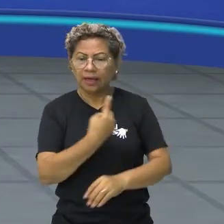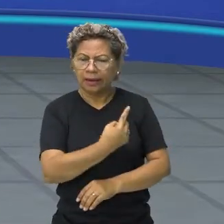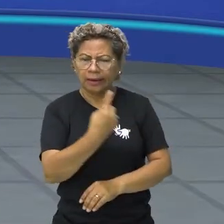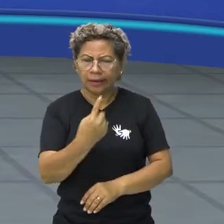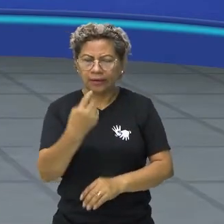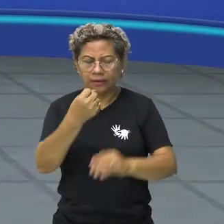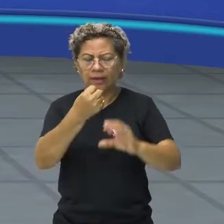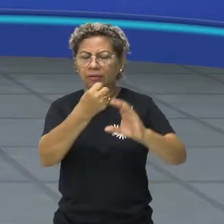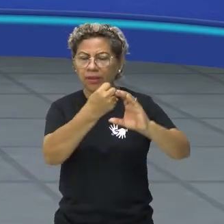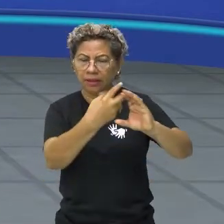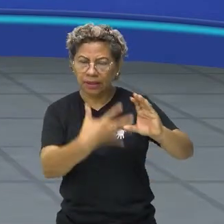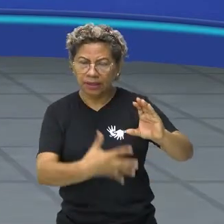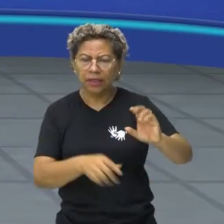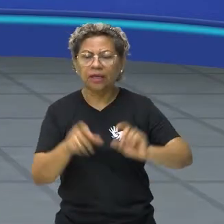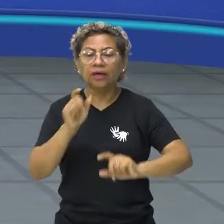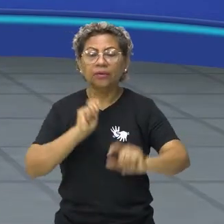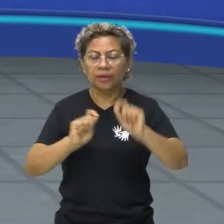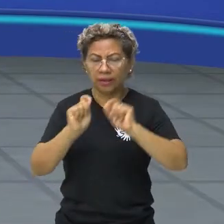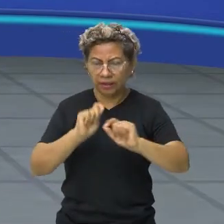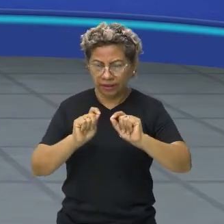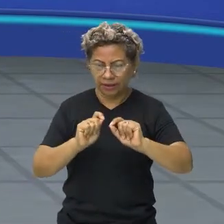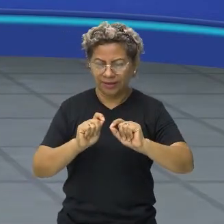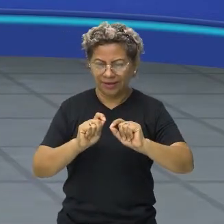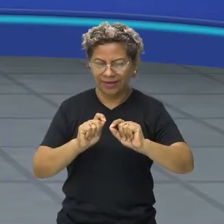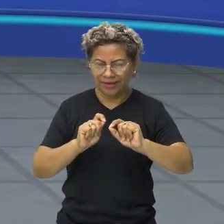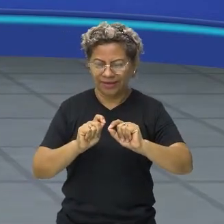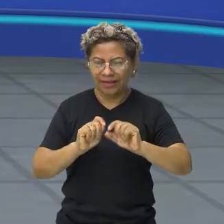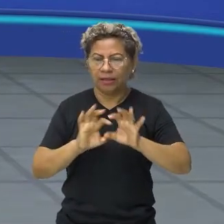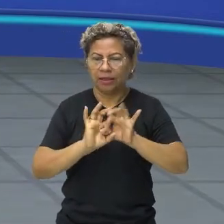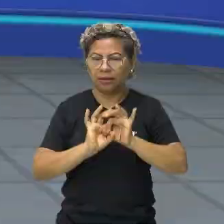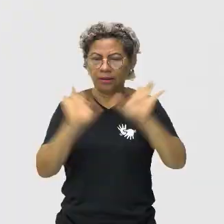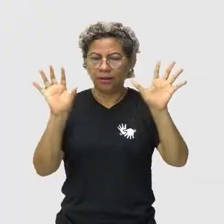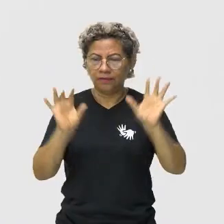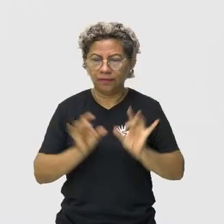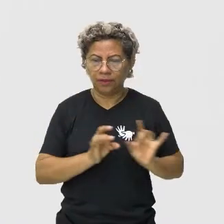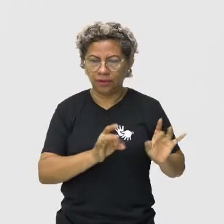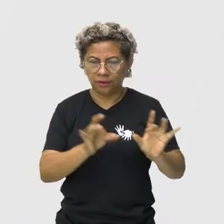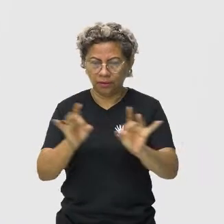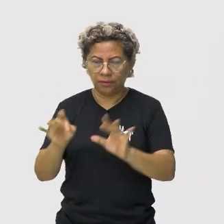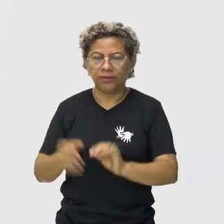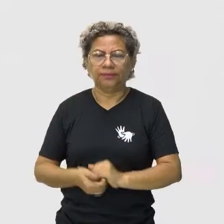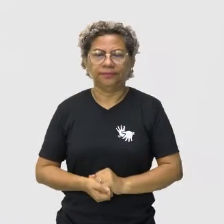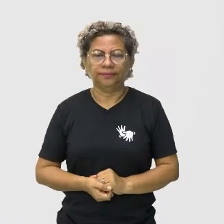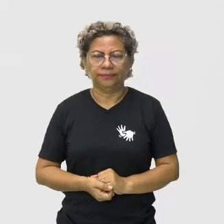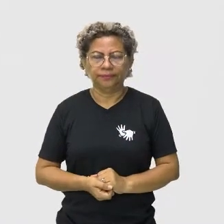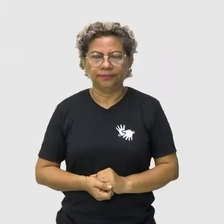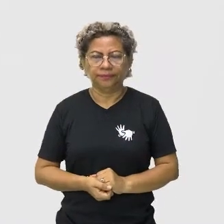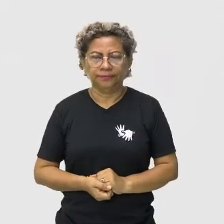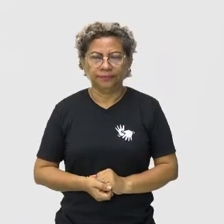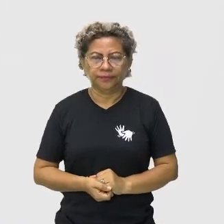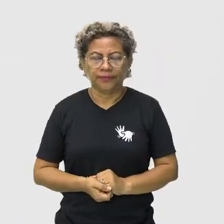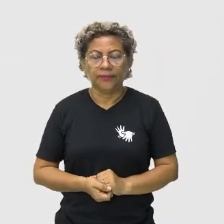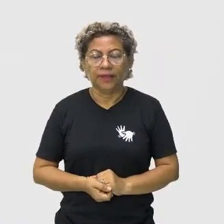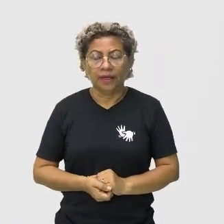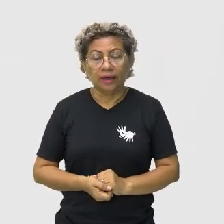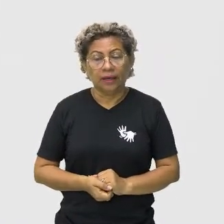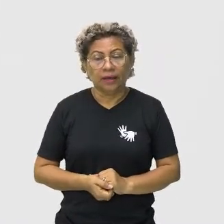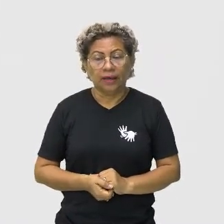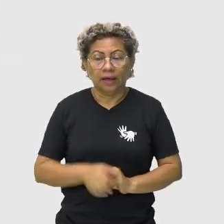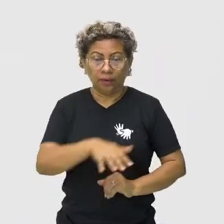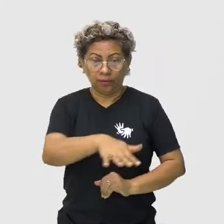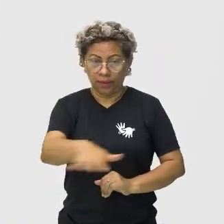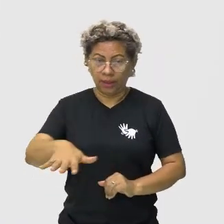que que vai ser uma zona de livre comércio? Olha só, uma zona de livre comércio, gente, vai ser